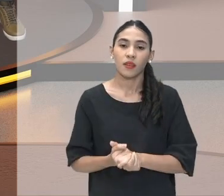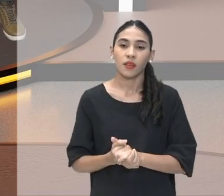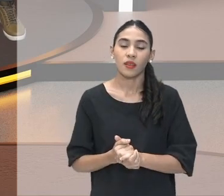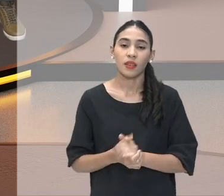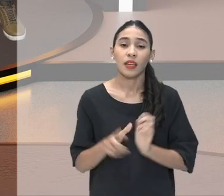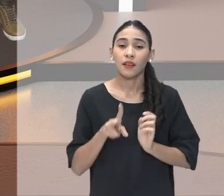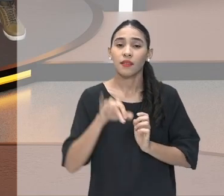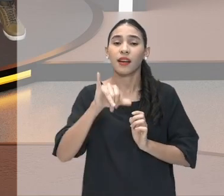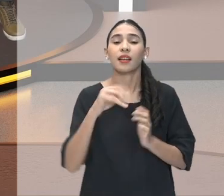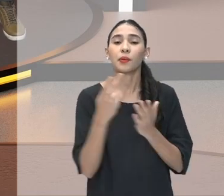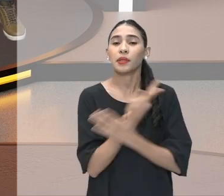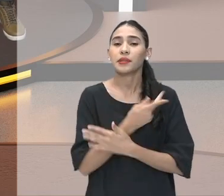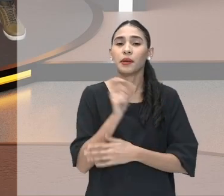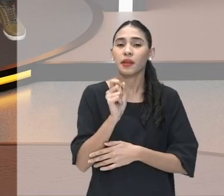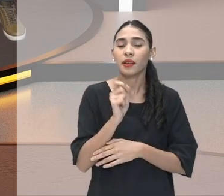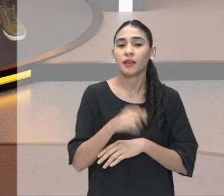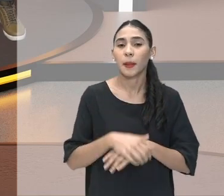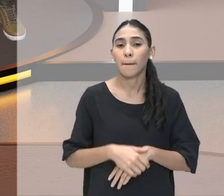ter como